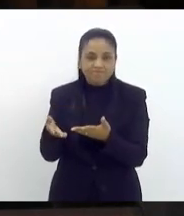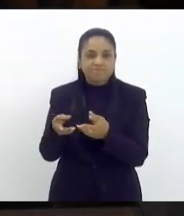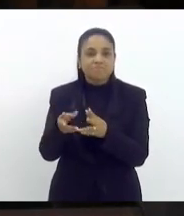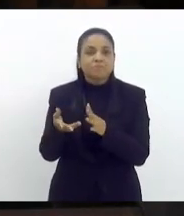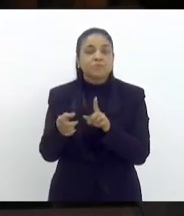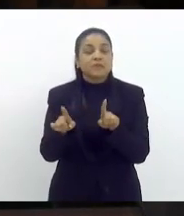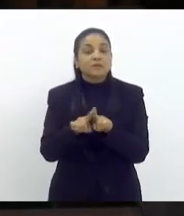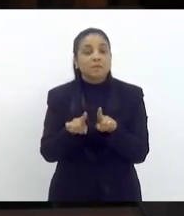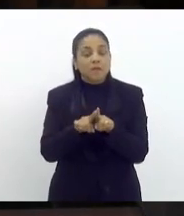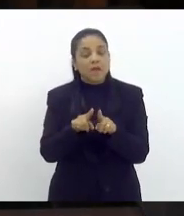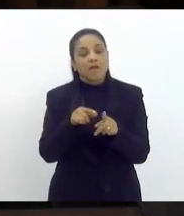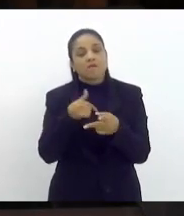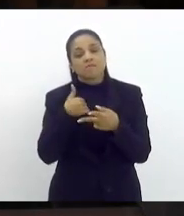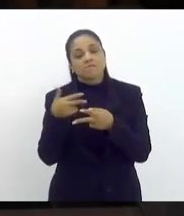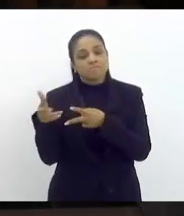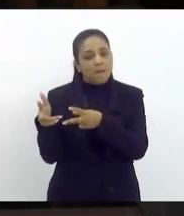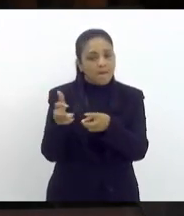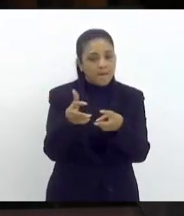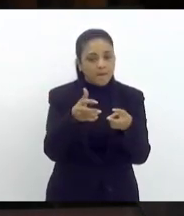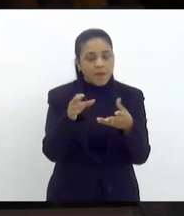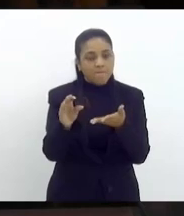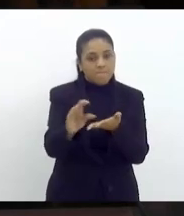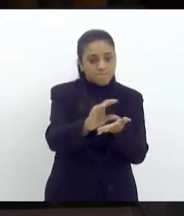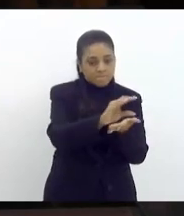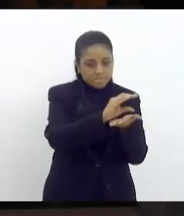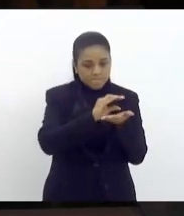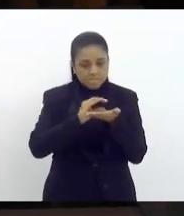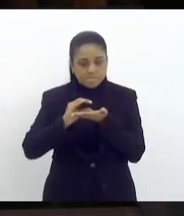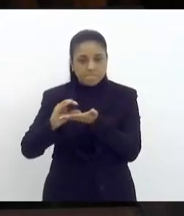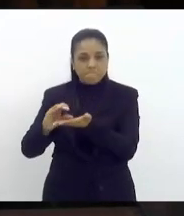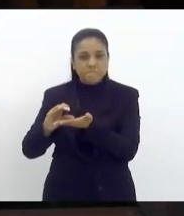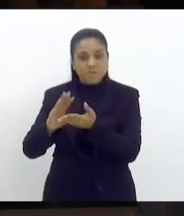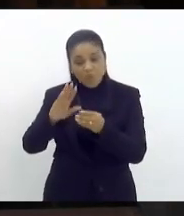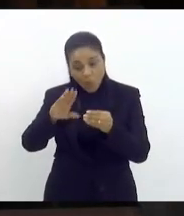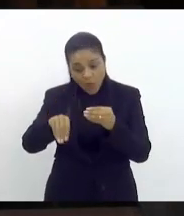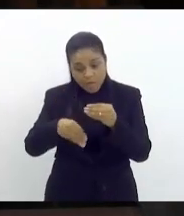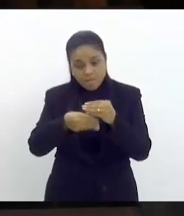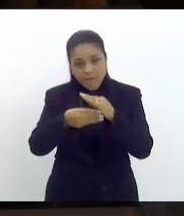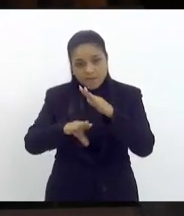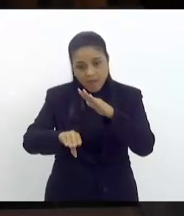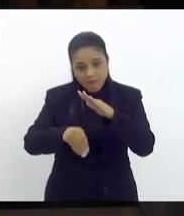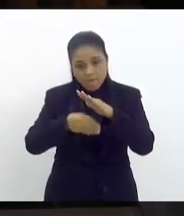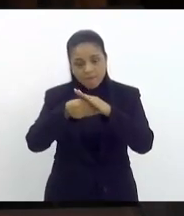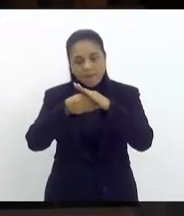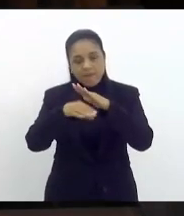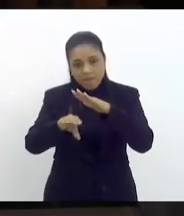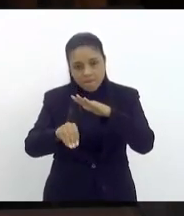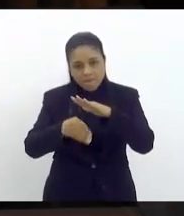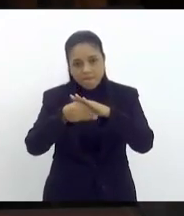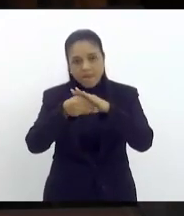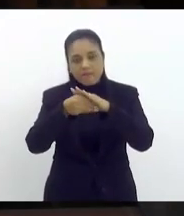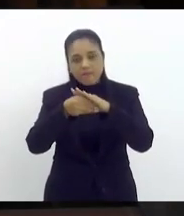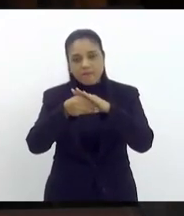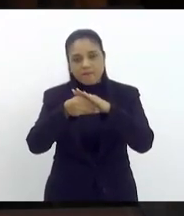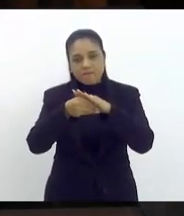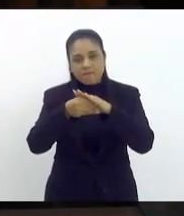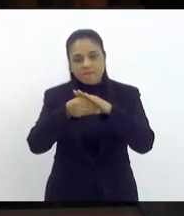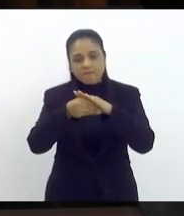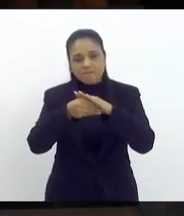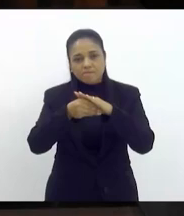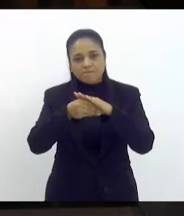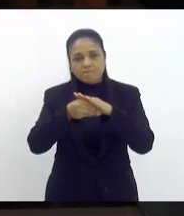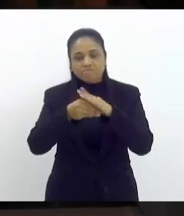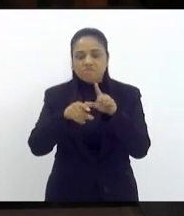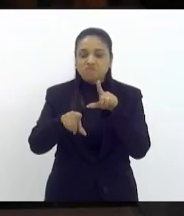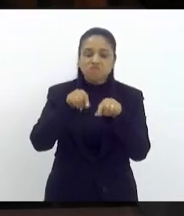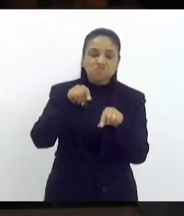a gente viu que boa parte do que foi absorvido foi absorvido como emendas autorizativas que tem sua importância de